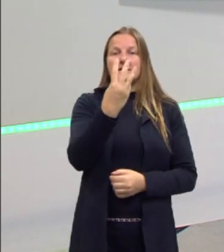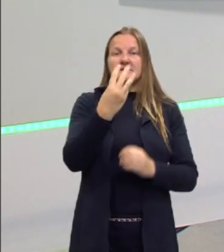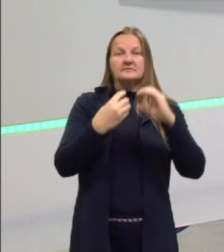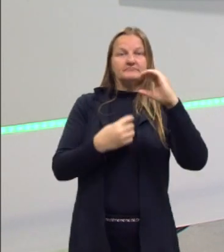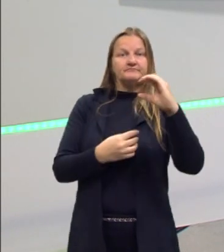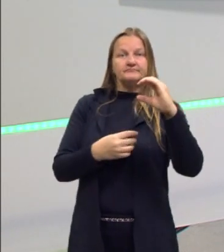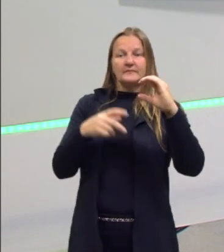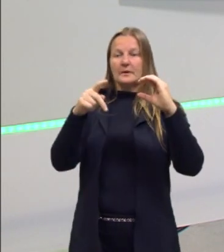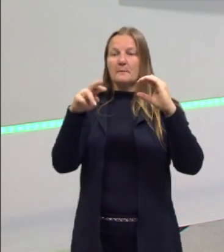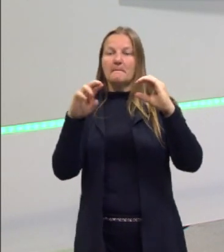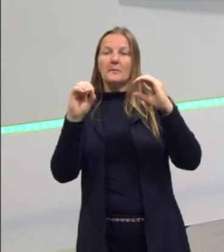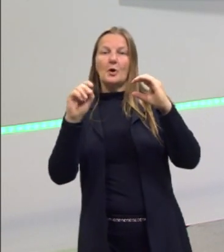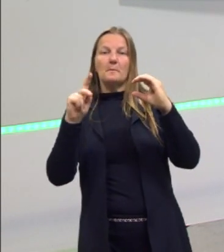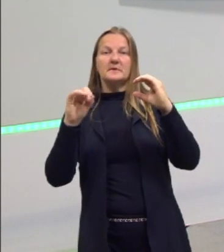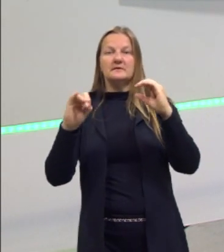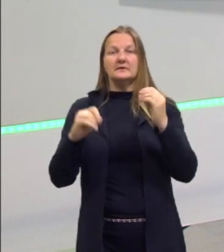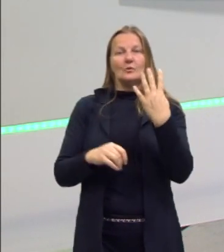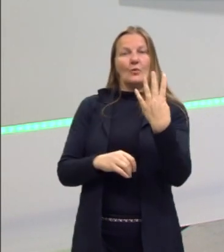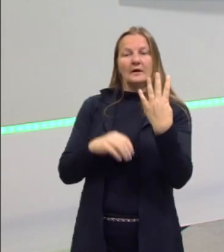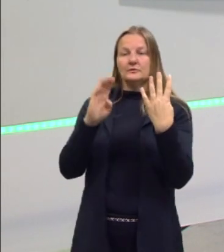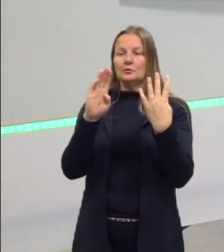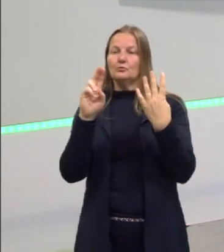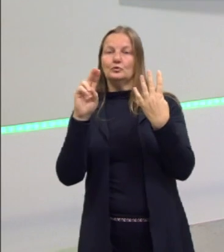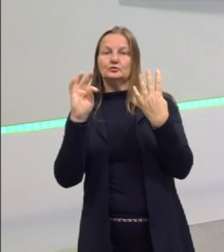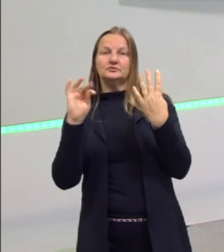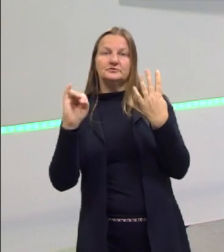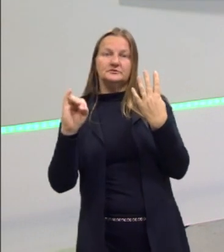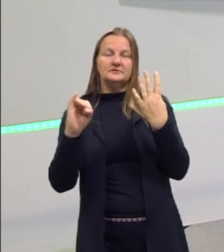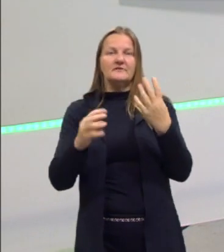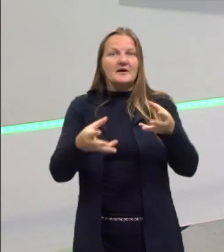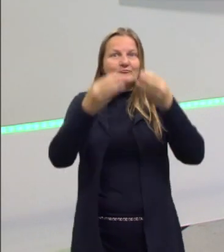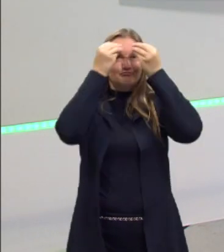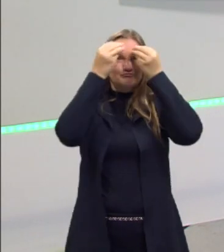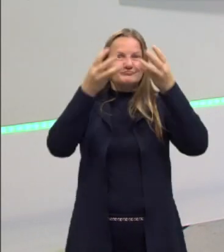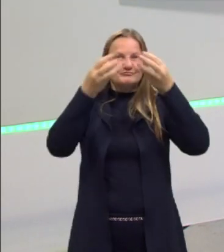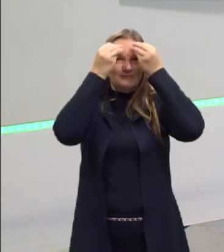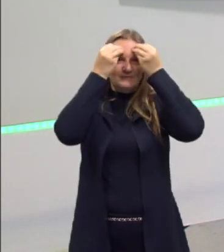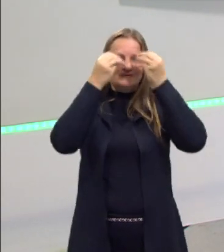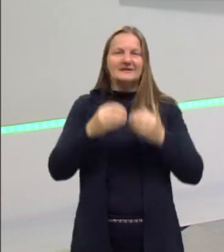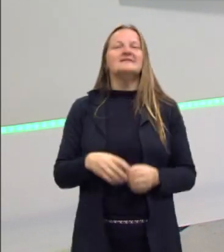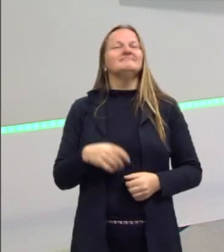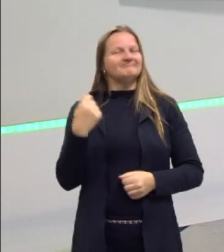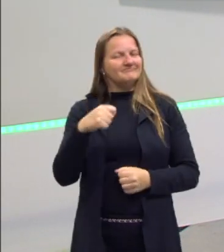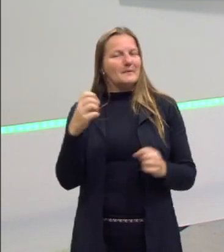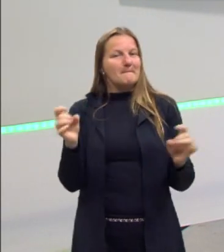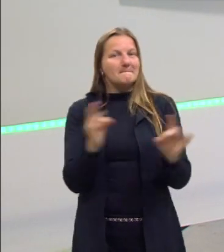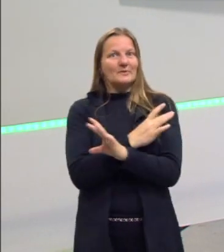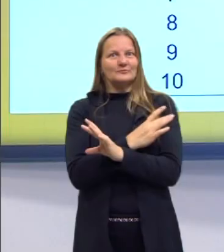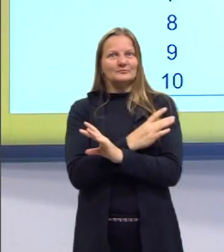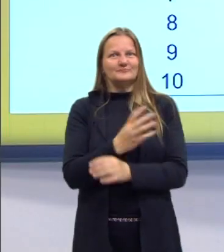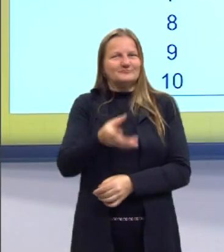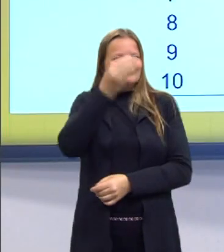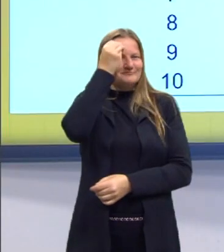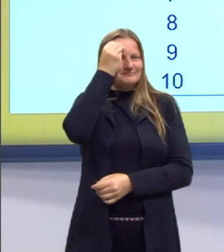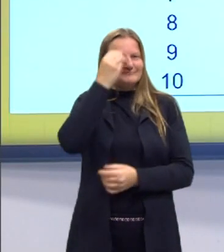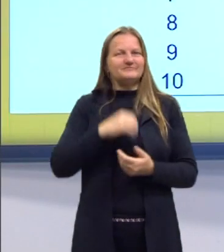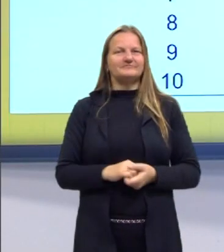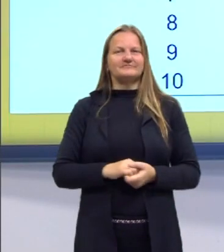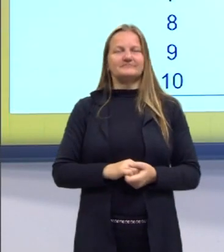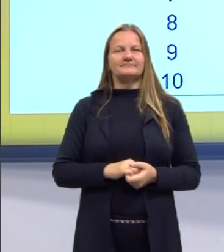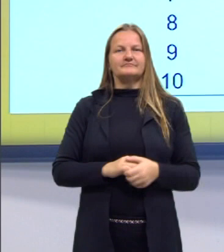carbonos é próprio quando eu tenho quatro carbonos ebute acaba ficando intuitiva decora mesmo essas o prefixo infixo